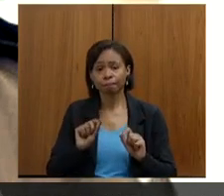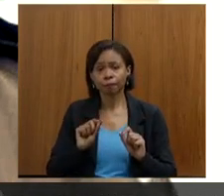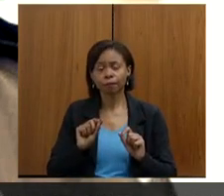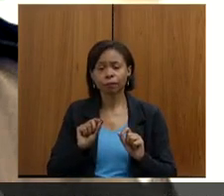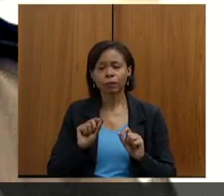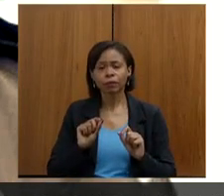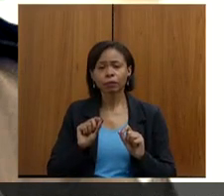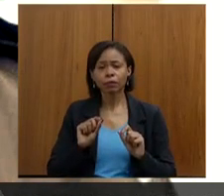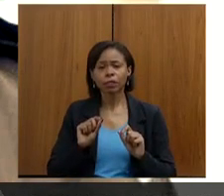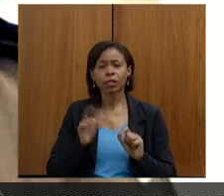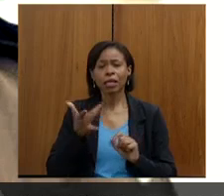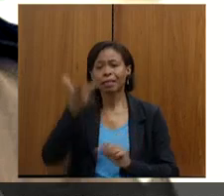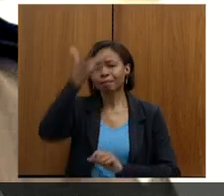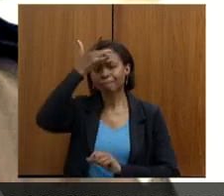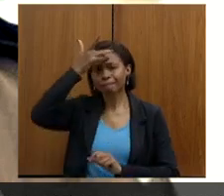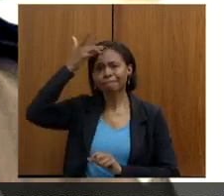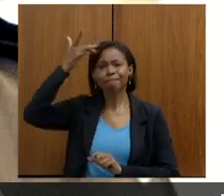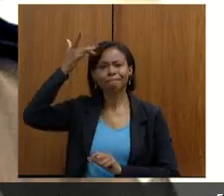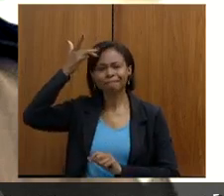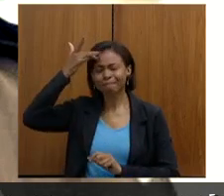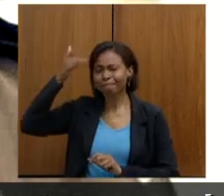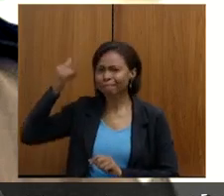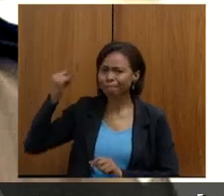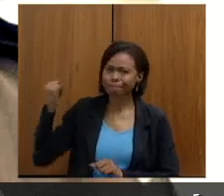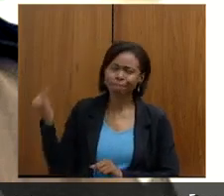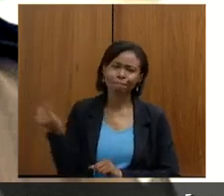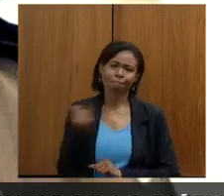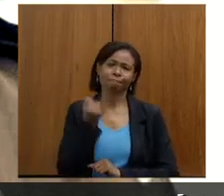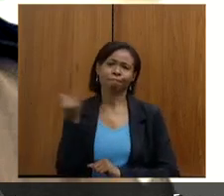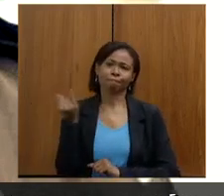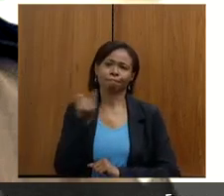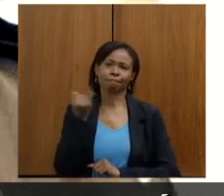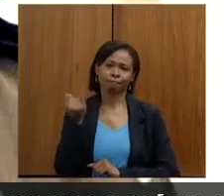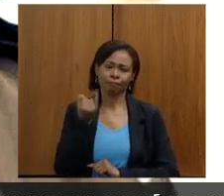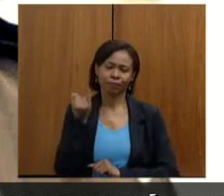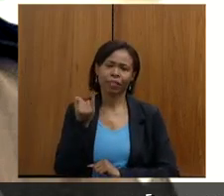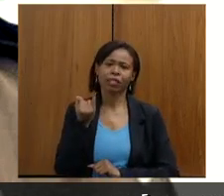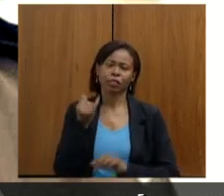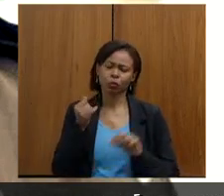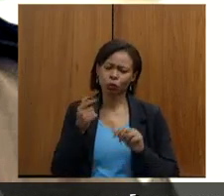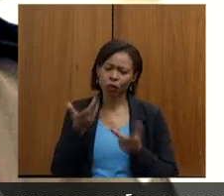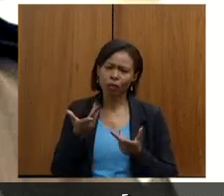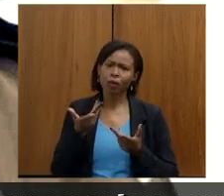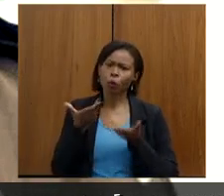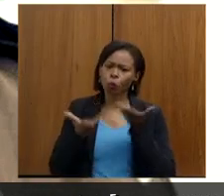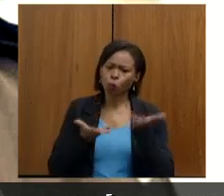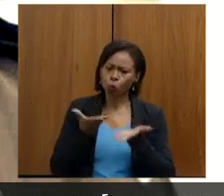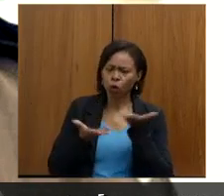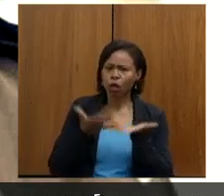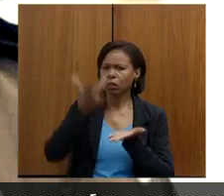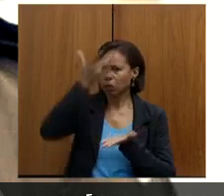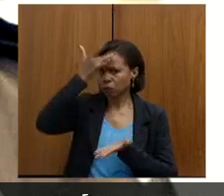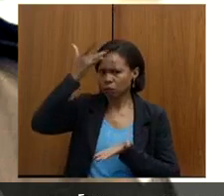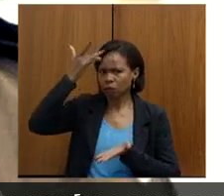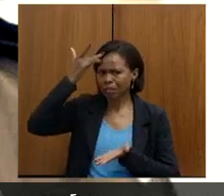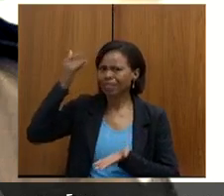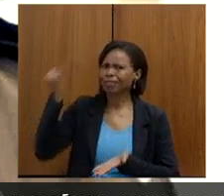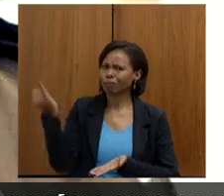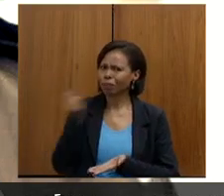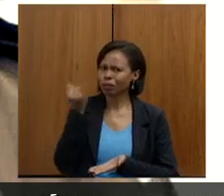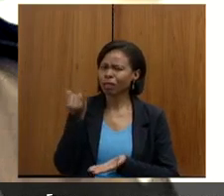é a questão da Saúde Mental é importantíssimo né A questão da Saúde Mental muita gente aí com